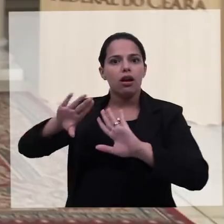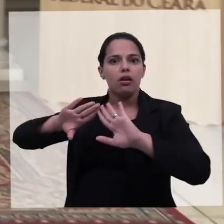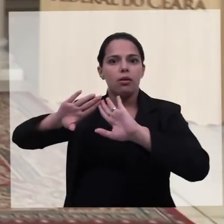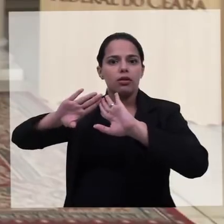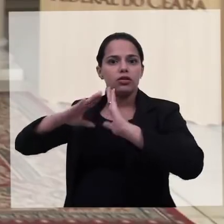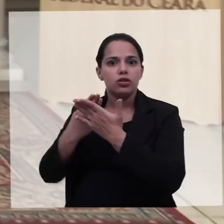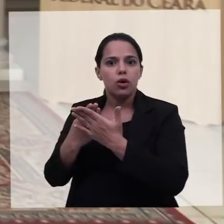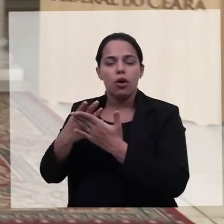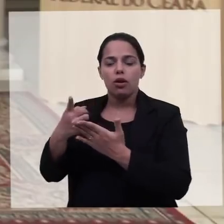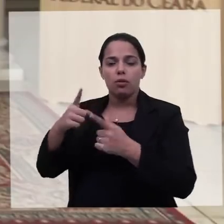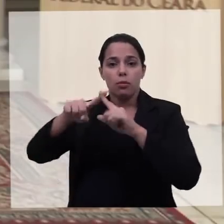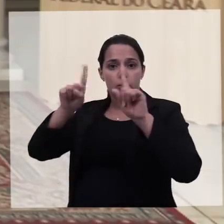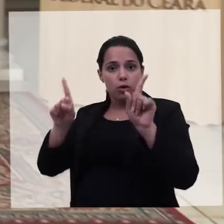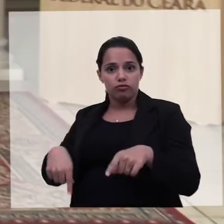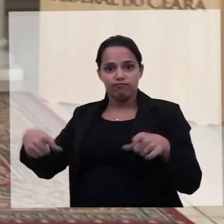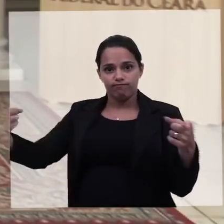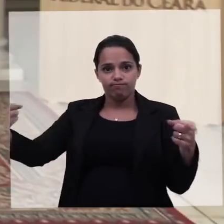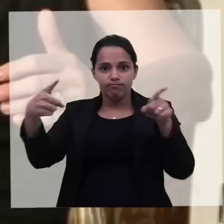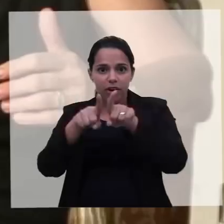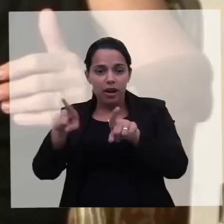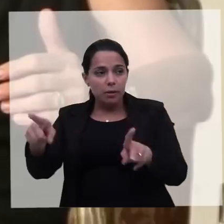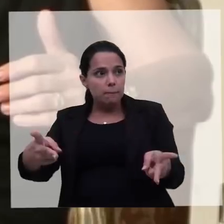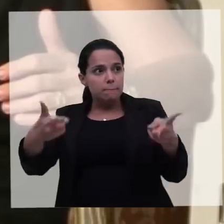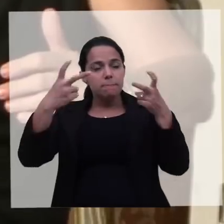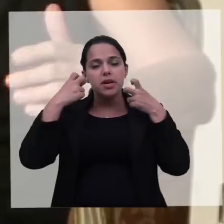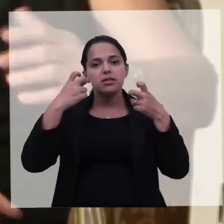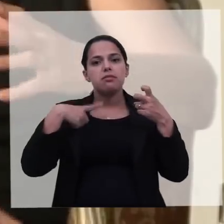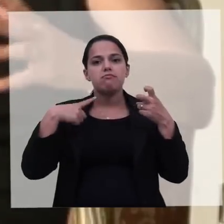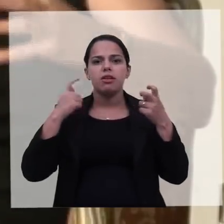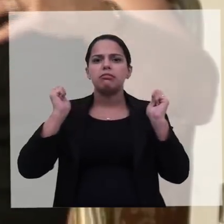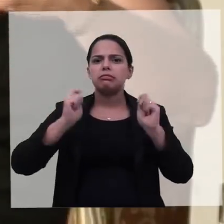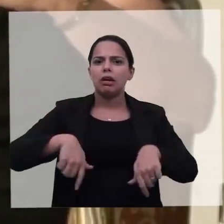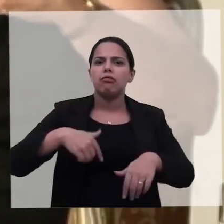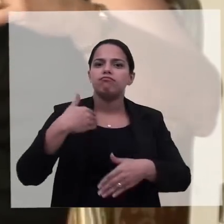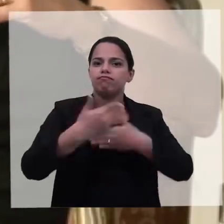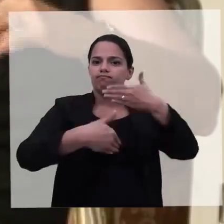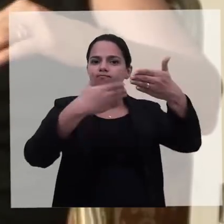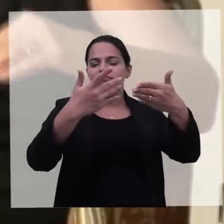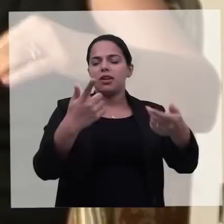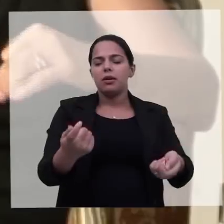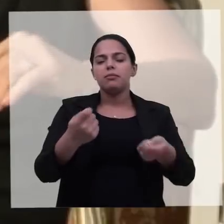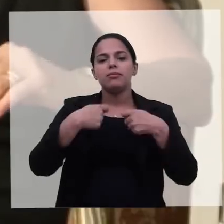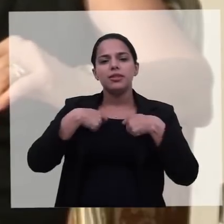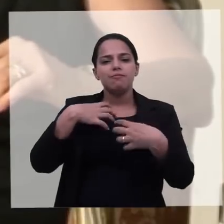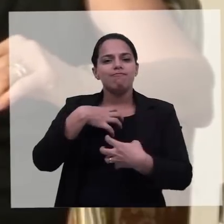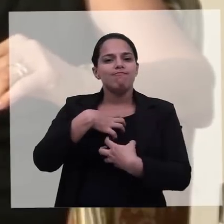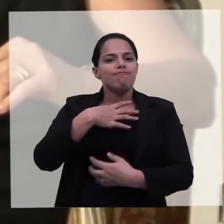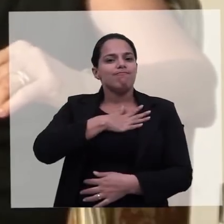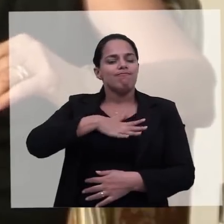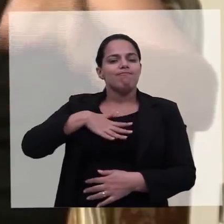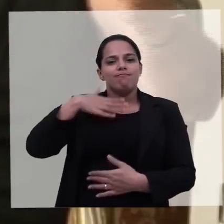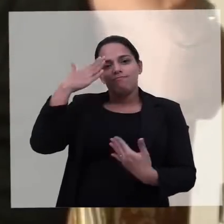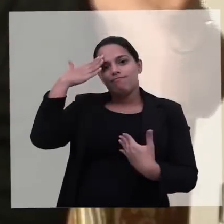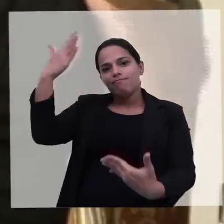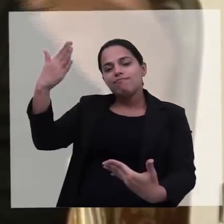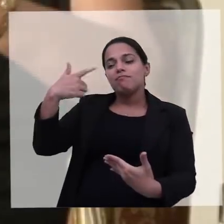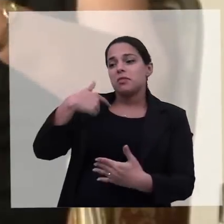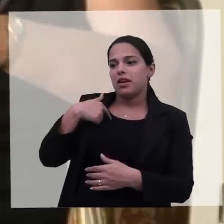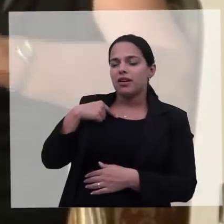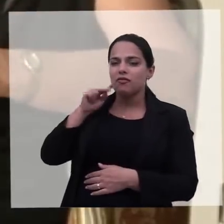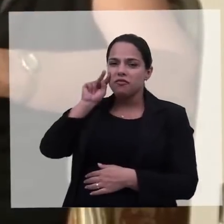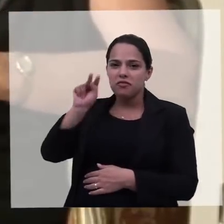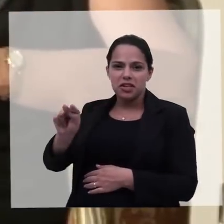que tem um lá fora e que eles tinham potencial. Né? Então isso para mim foi muito, muito gratificante. Primeiro